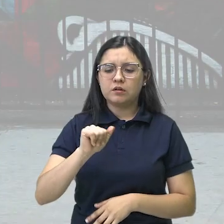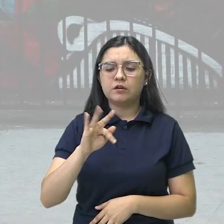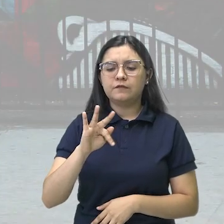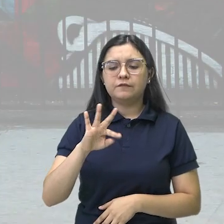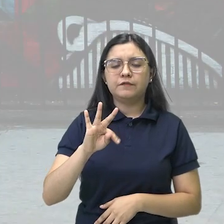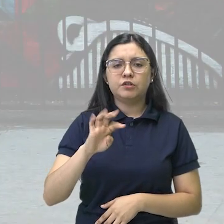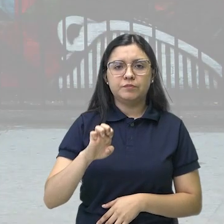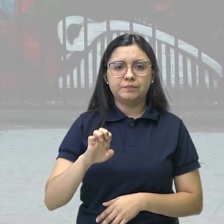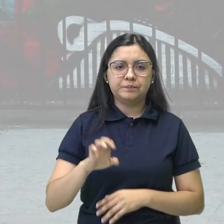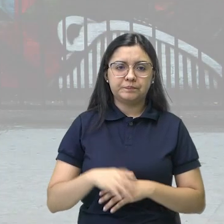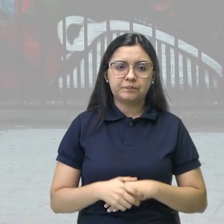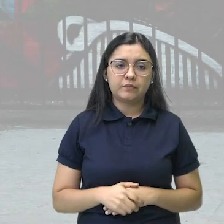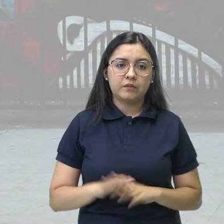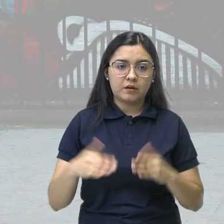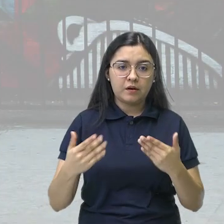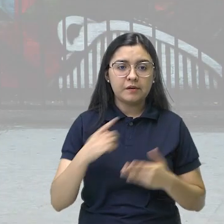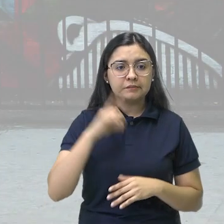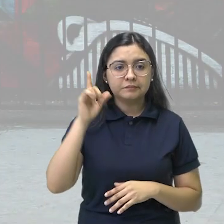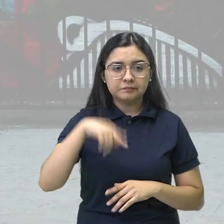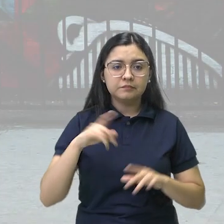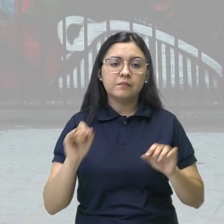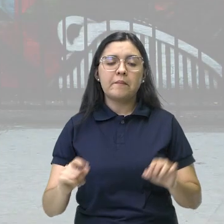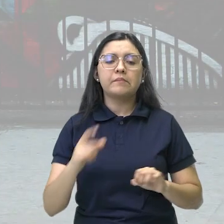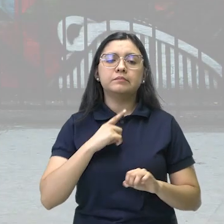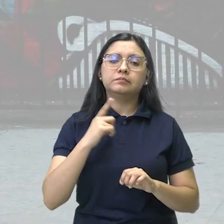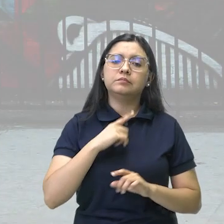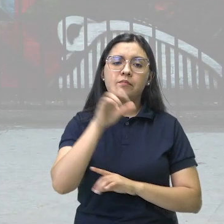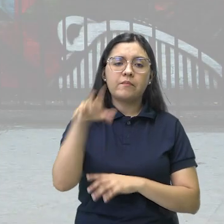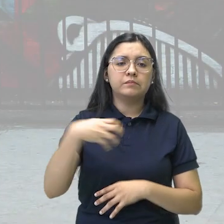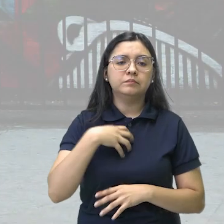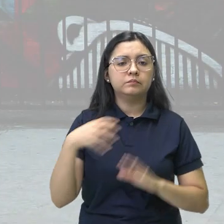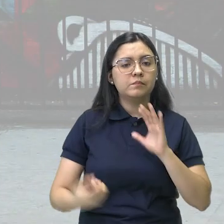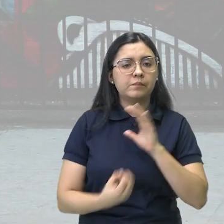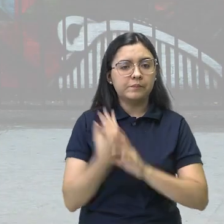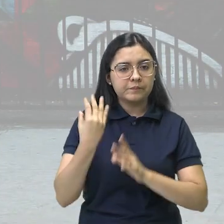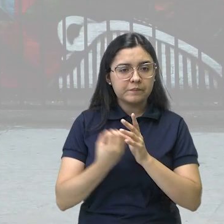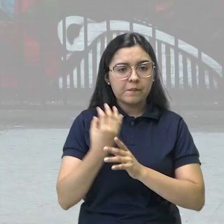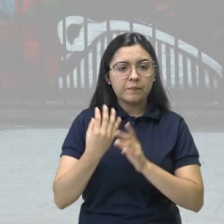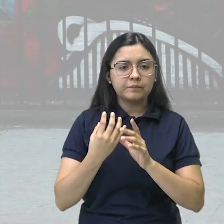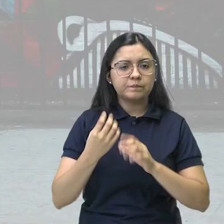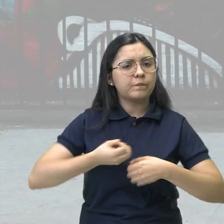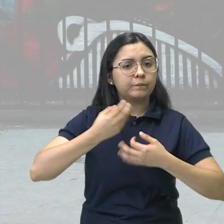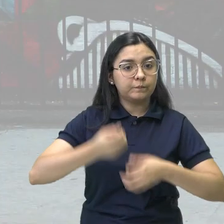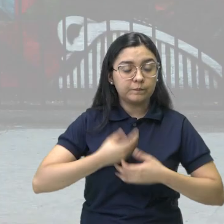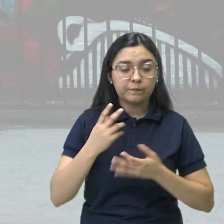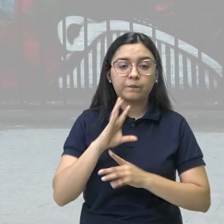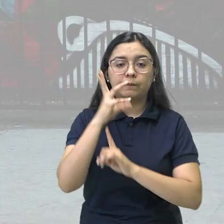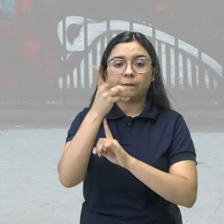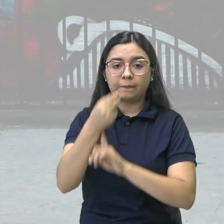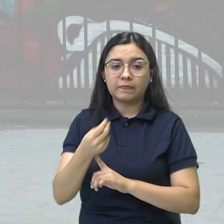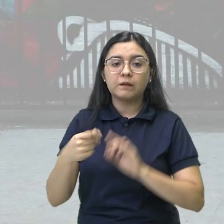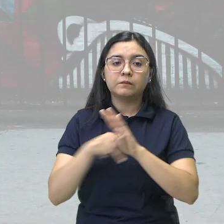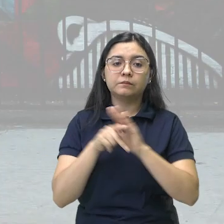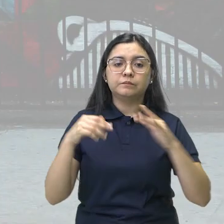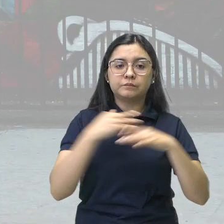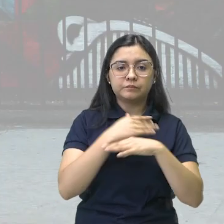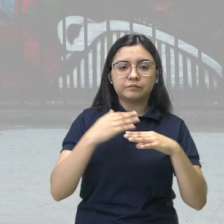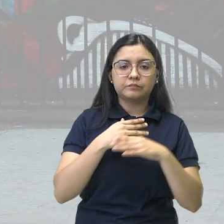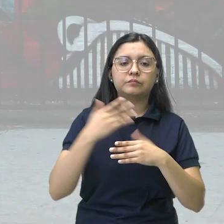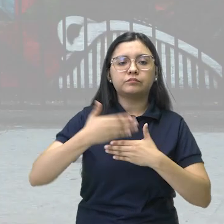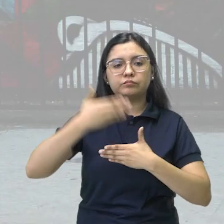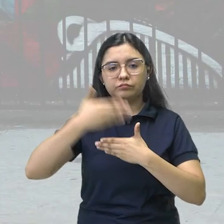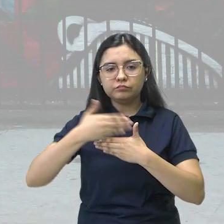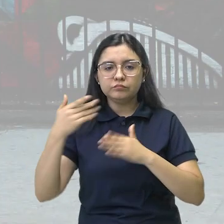grafite. Então, o grafite ele é uma forma de expressão artística urbana que transcende